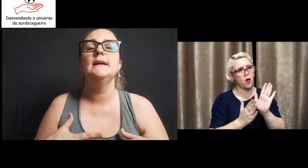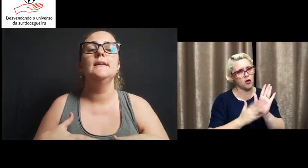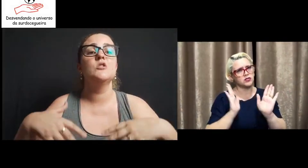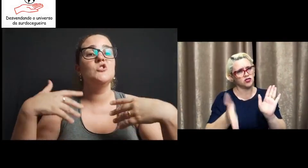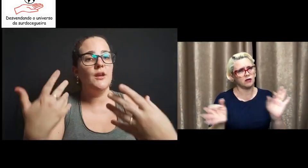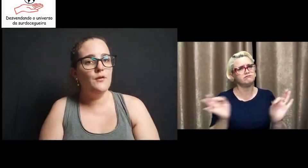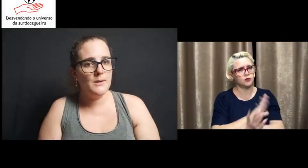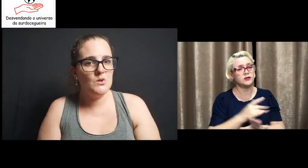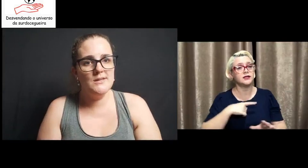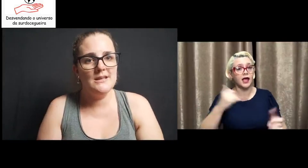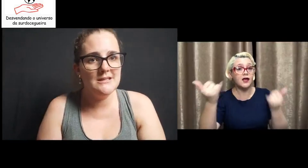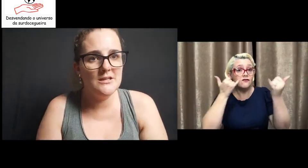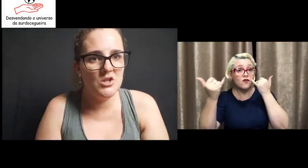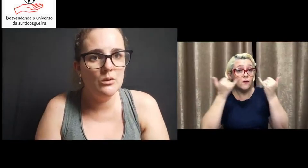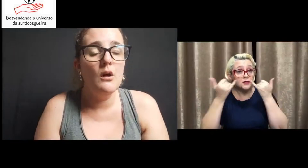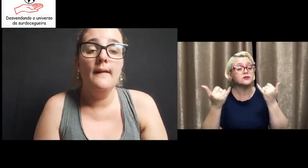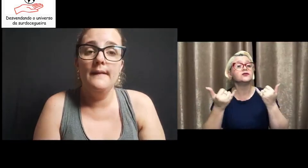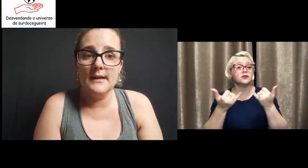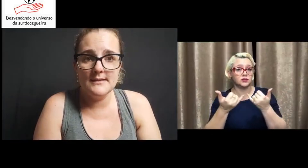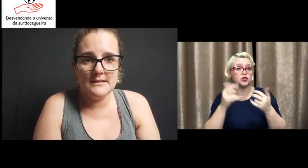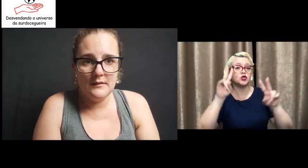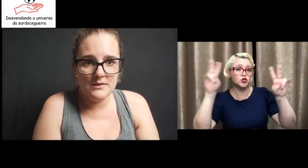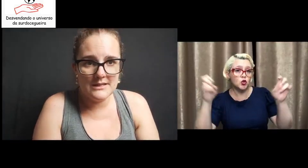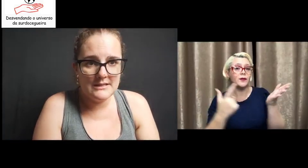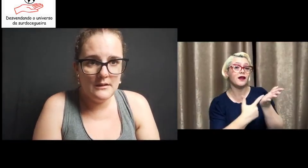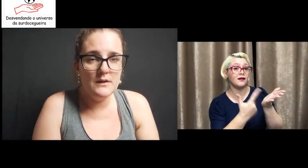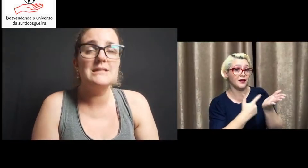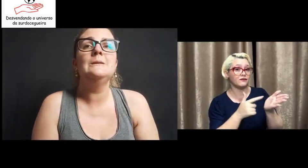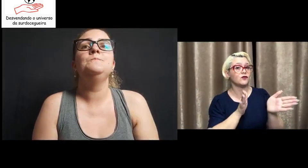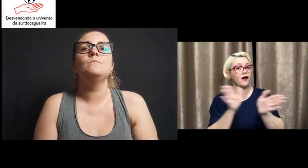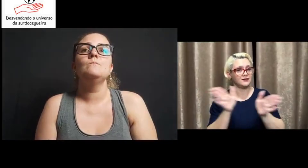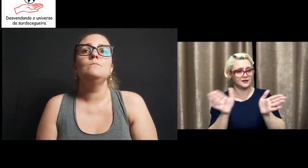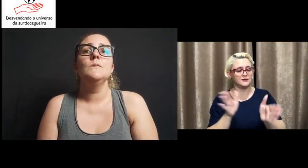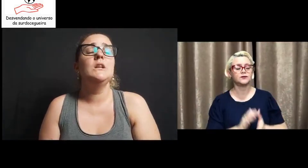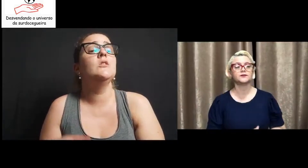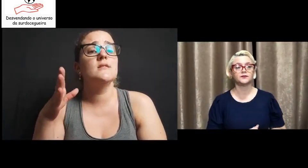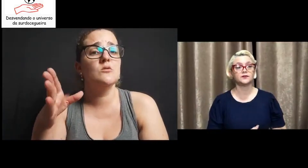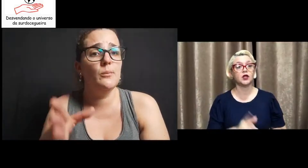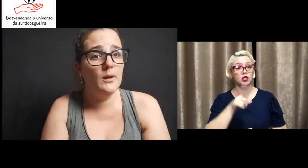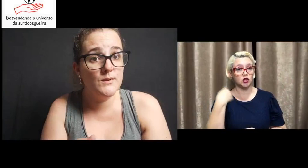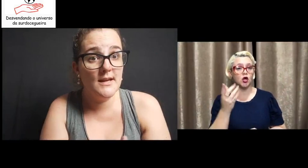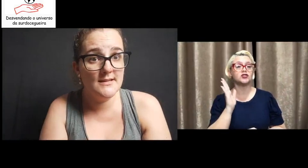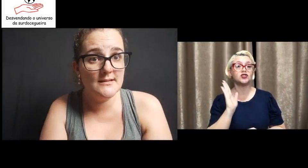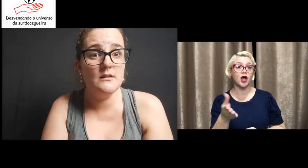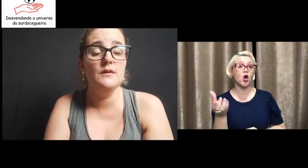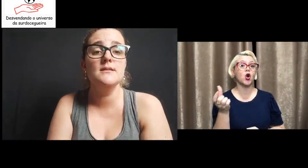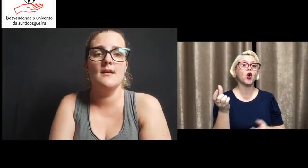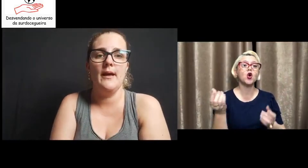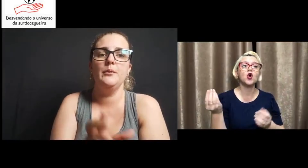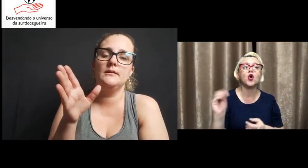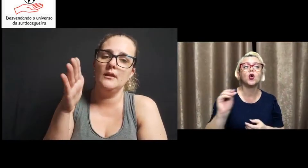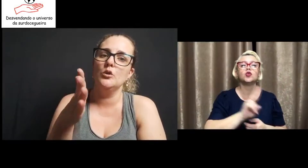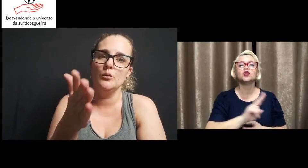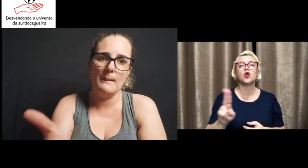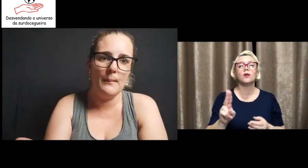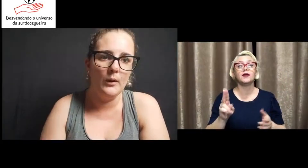trás. Então, a gente tem informações nesse sentido desses livros acessíveis, que nós nomeamos de acessíveis, né?